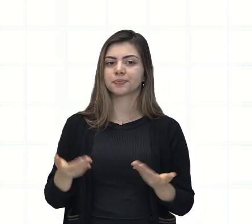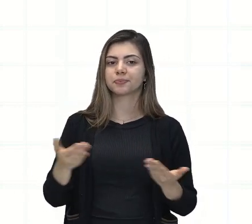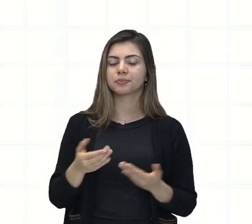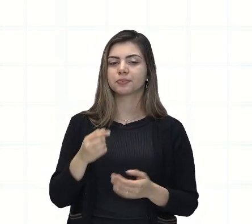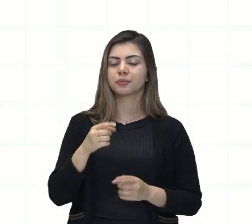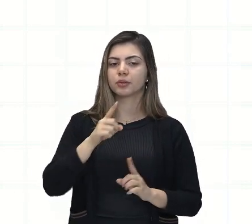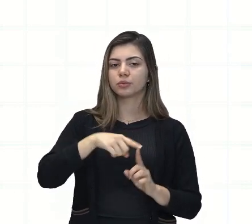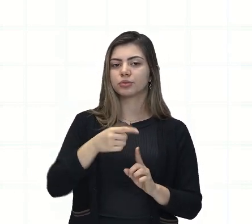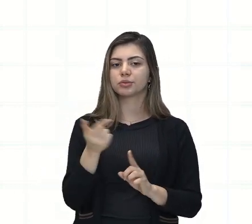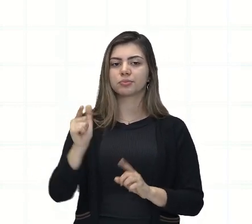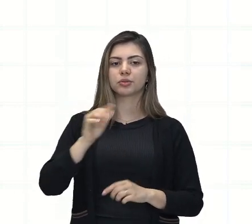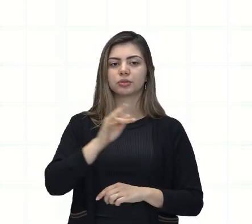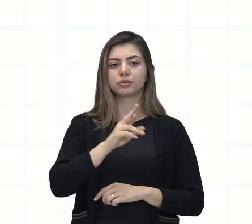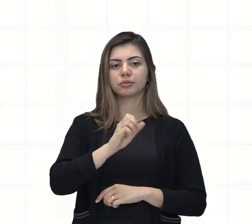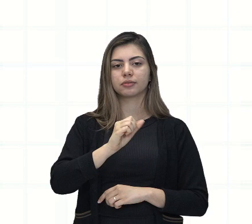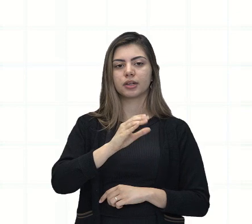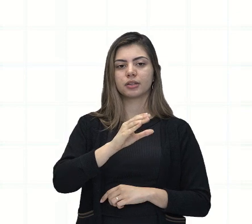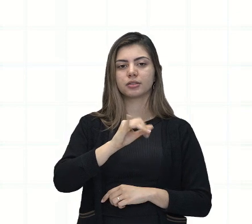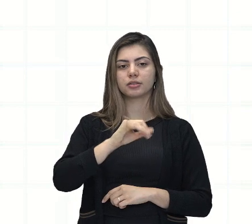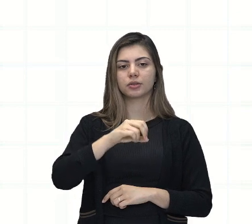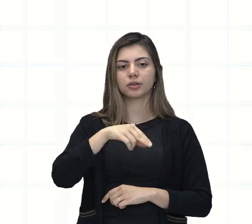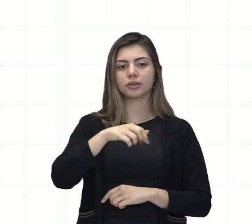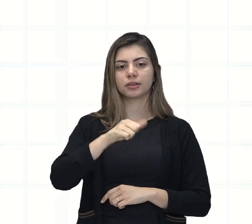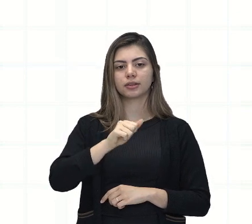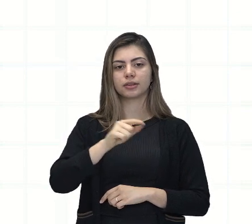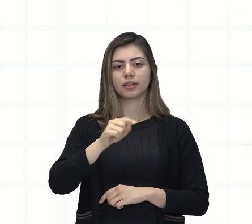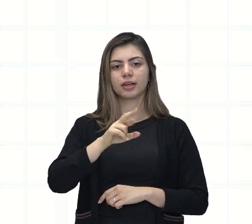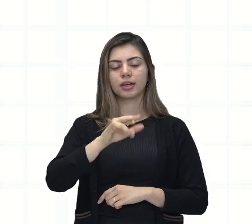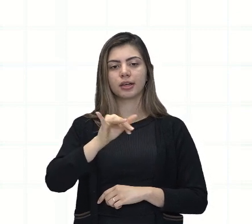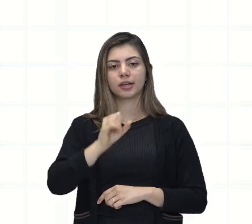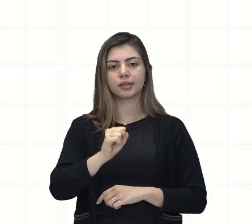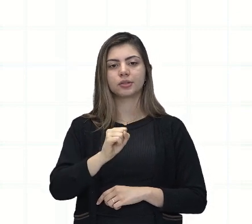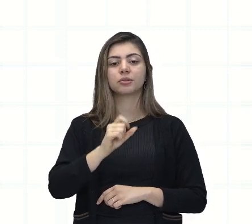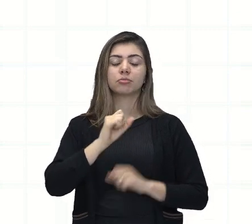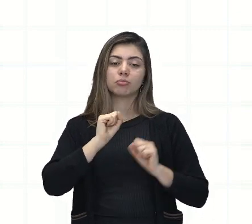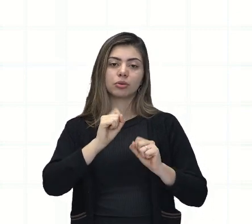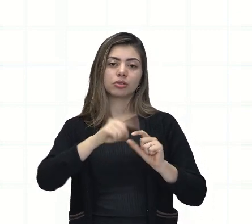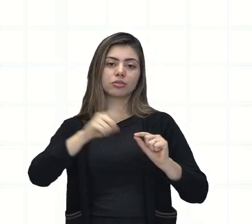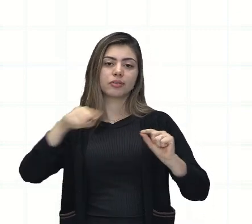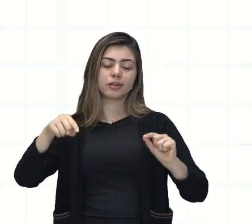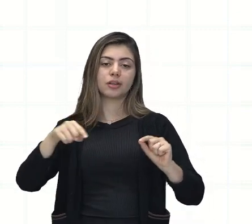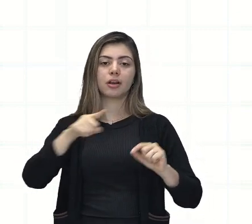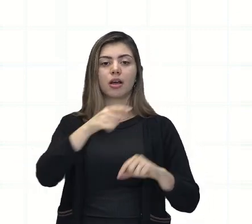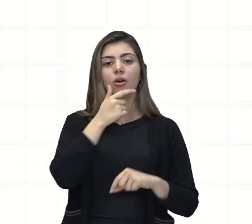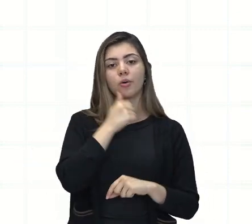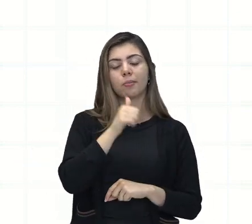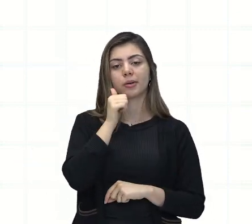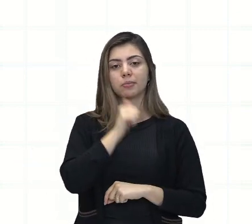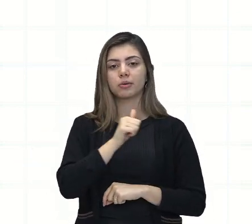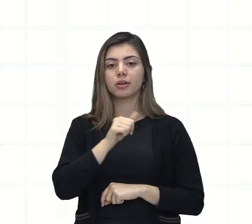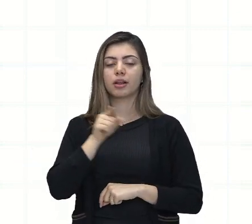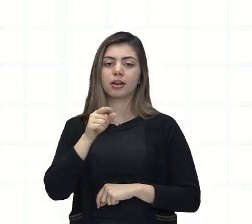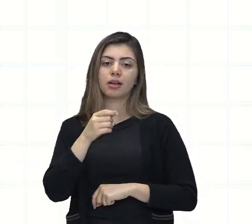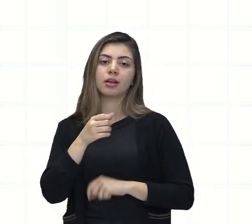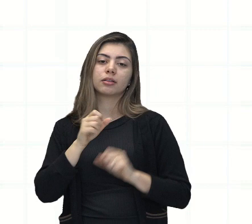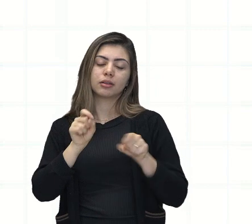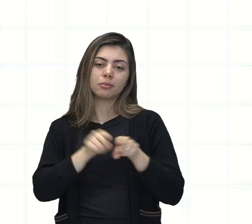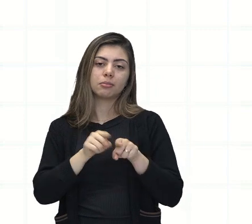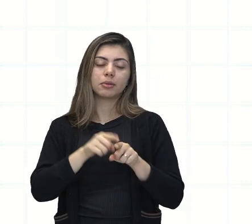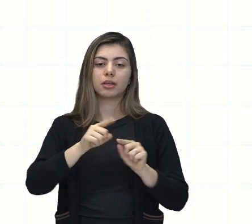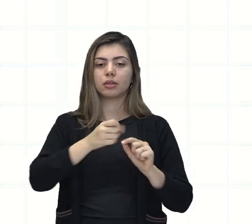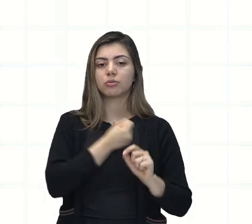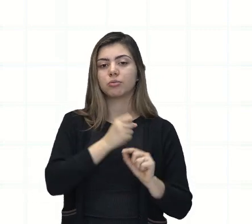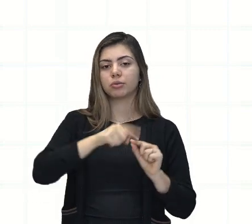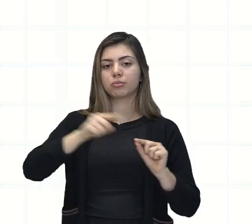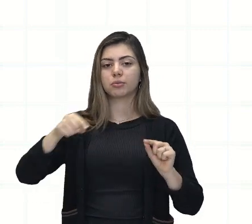Fracionários variam em gênero e número. Um terço dos alunos não chegaram, né? Então, a palavra aqui,